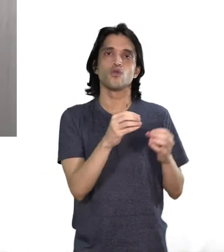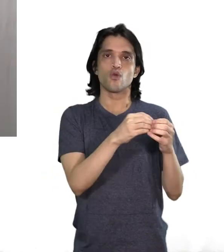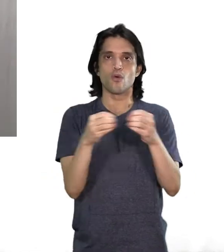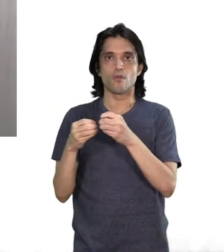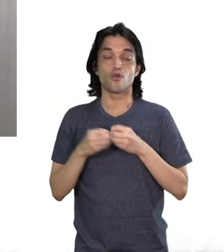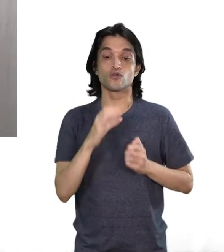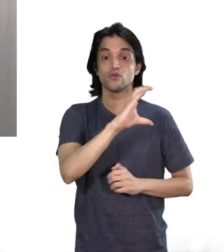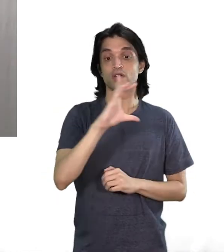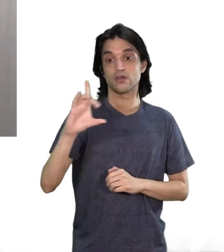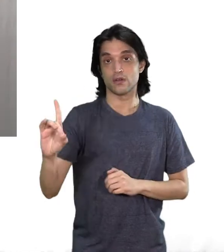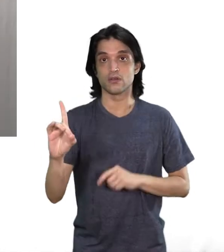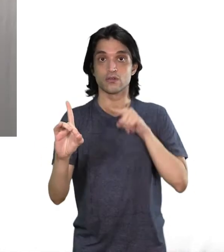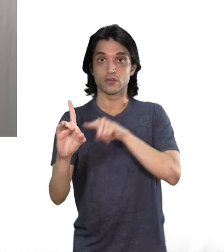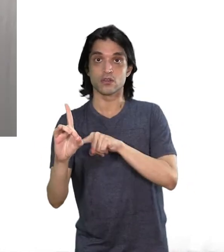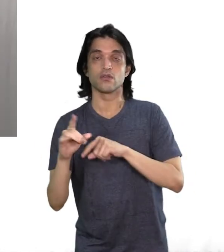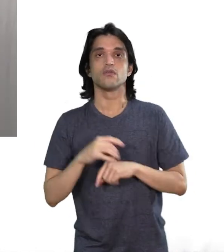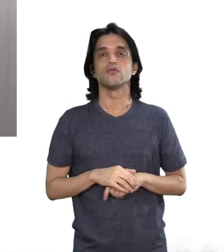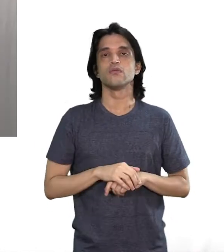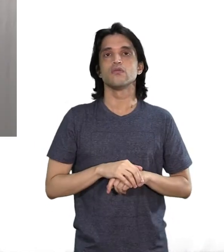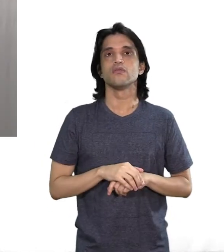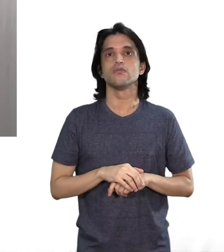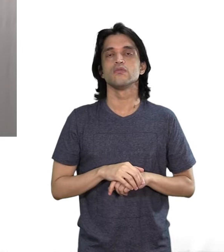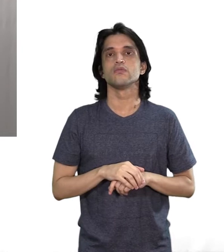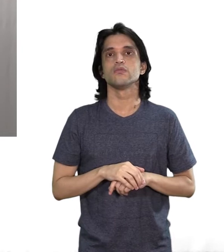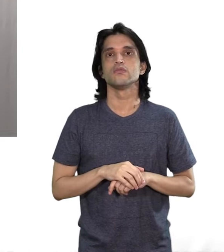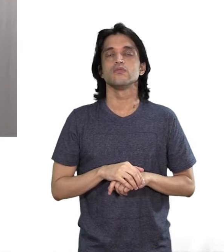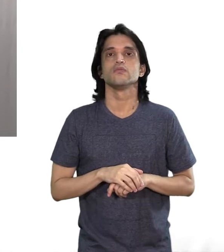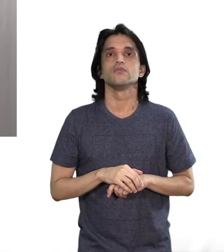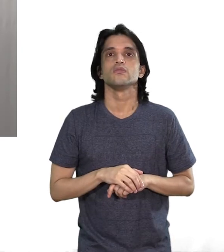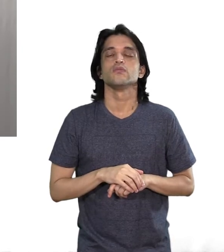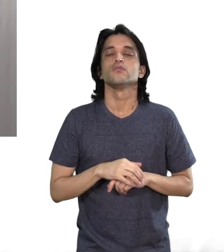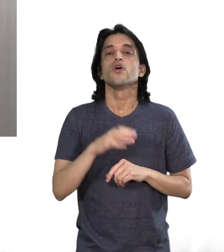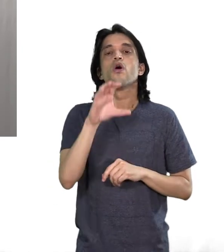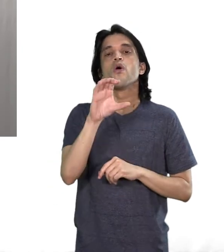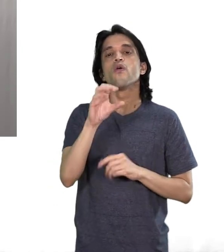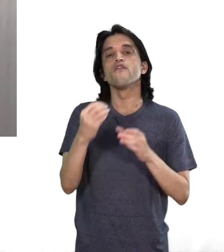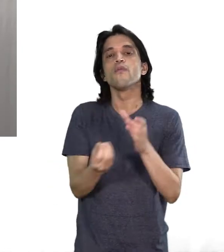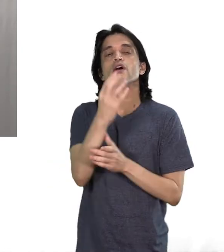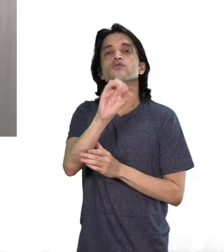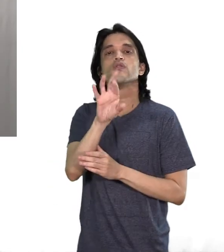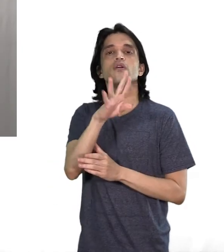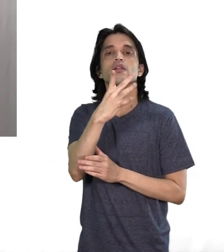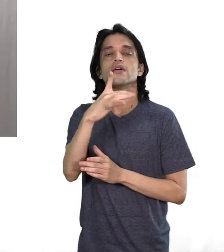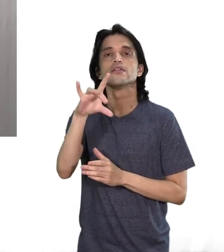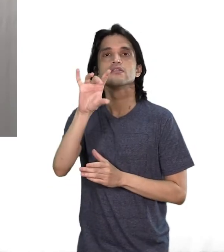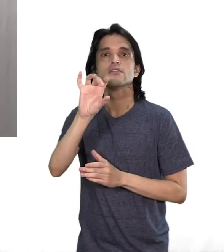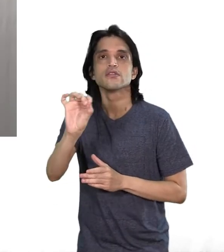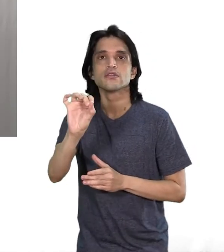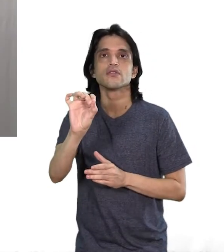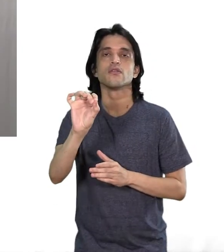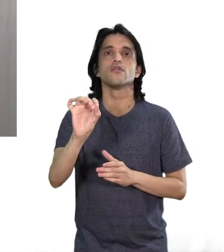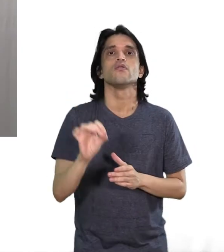é formado por orações sintaticamente independentes. Essas orações coordenadas podem